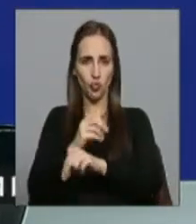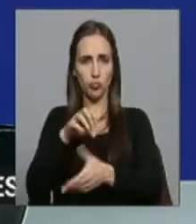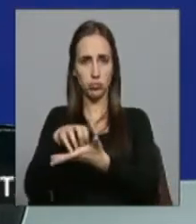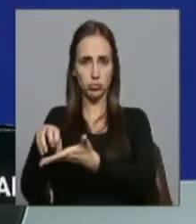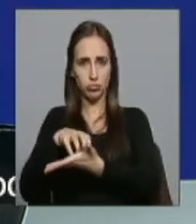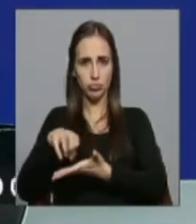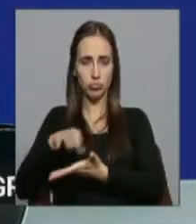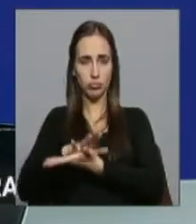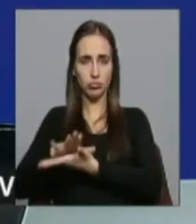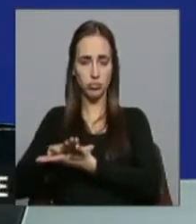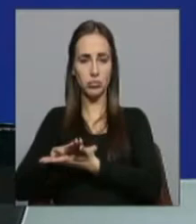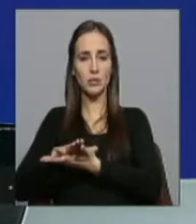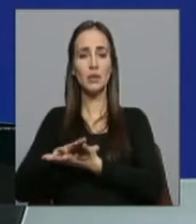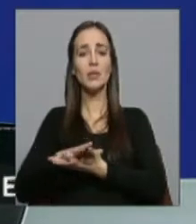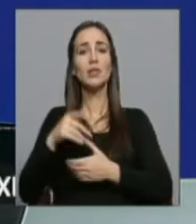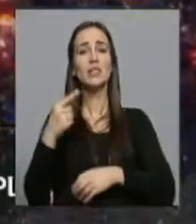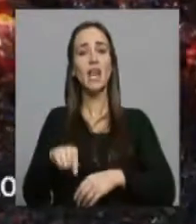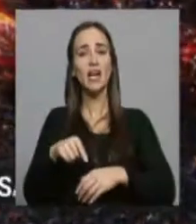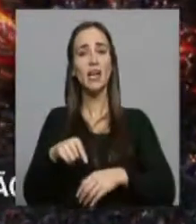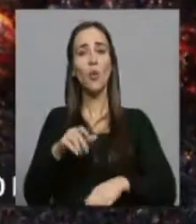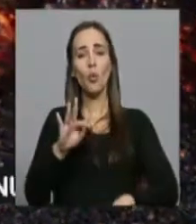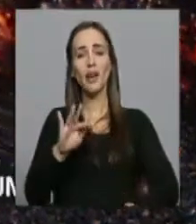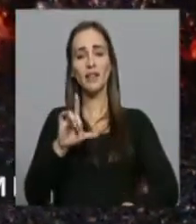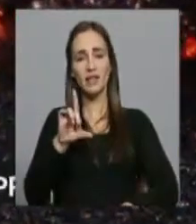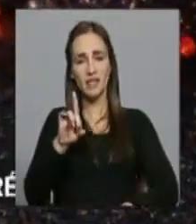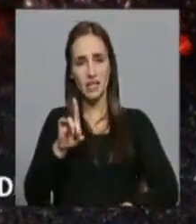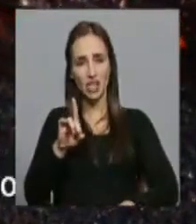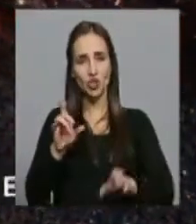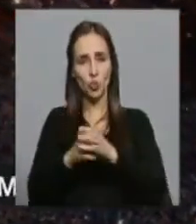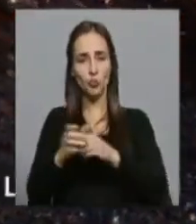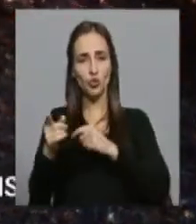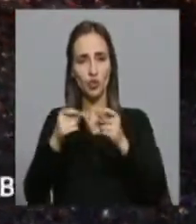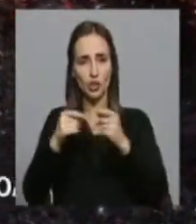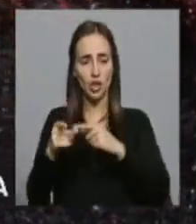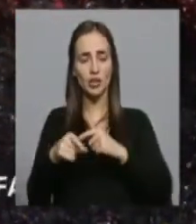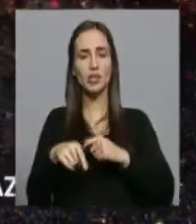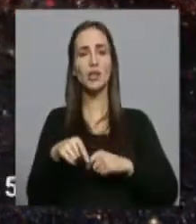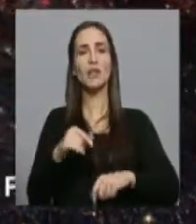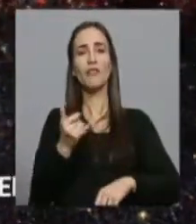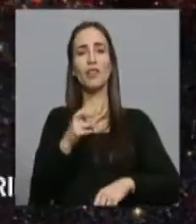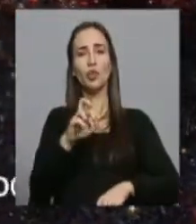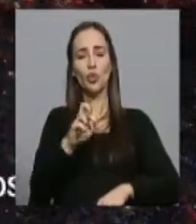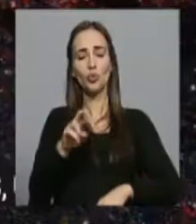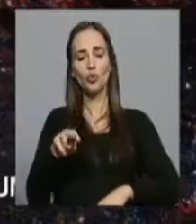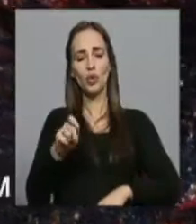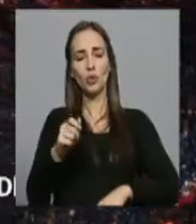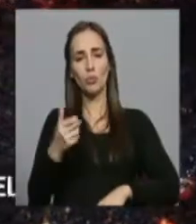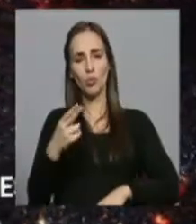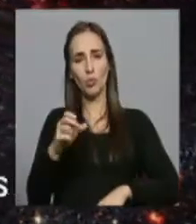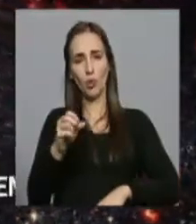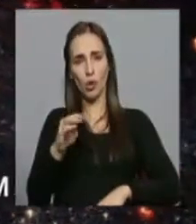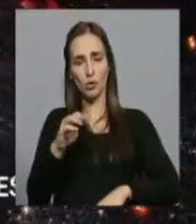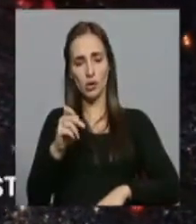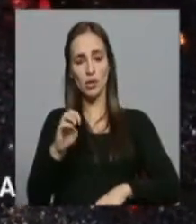com 46 aglomerados de estrelas, 35 galáxias, 28 nebulosas, são 109 objetos no total. E o Hubble fez-nos o